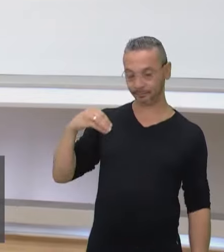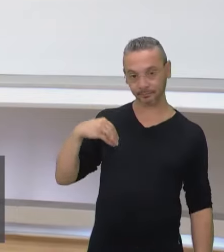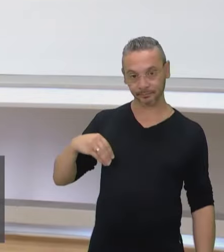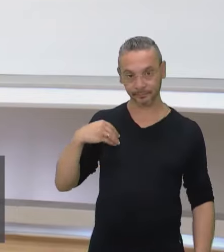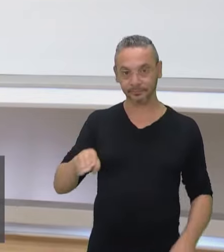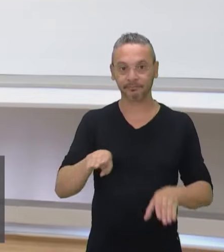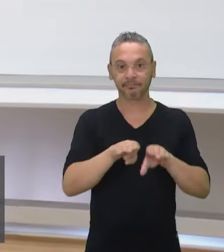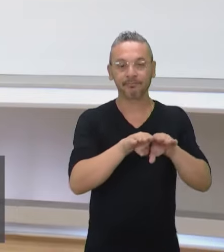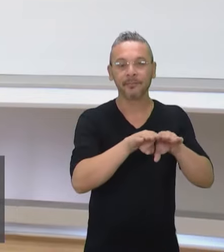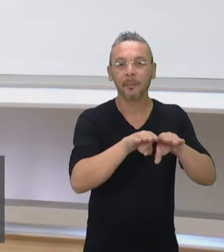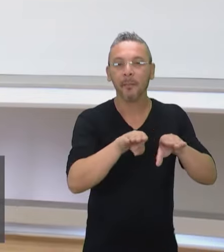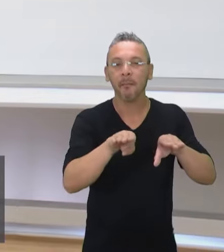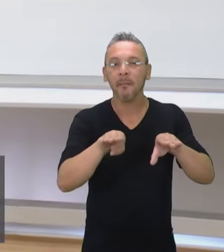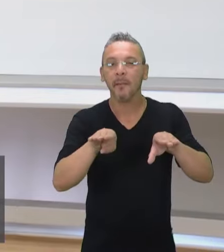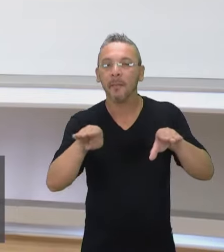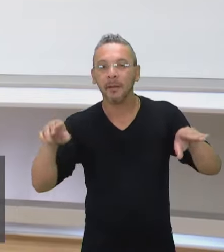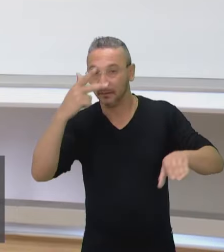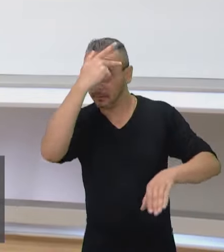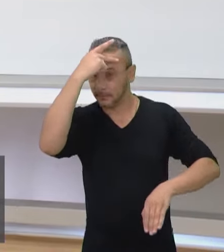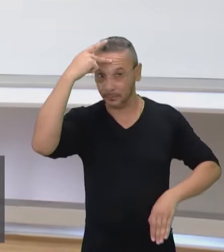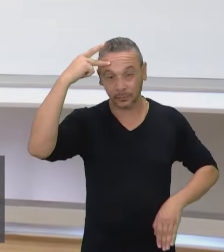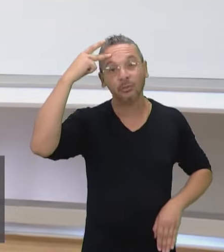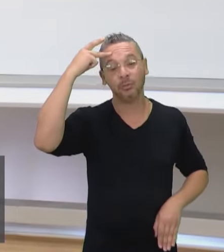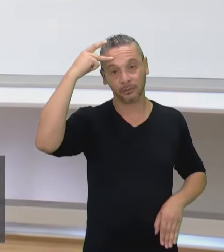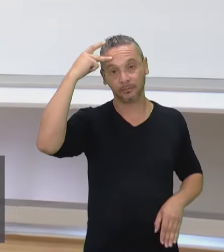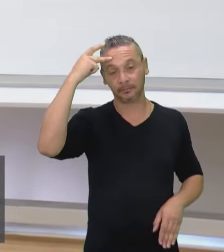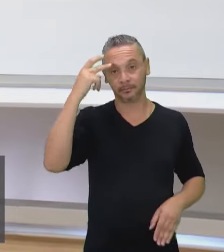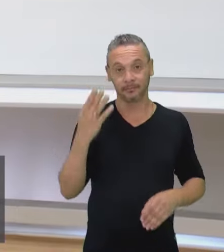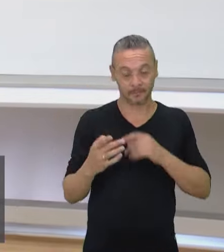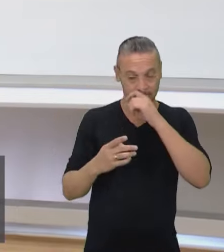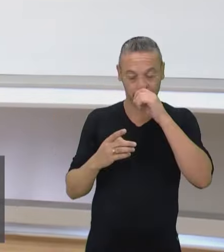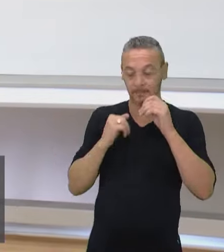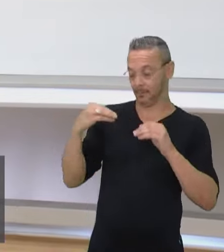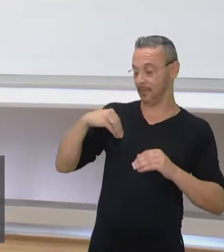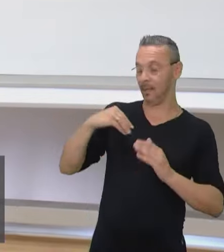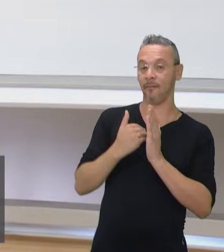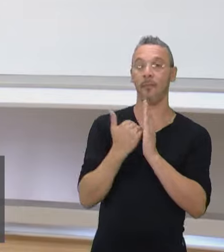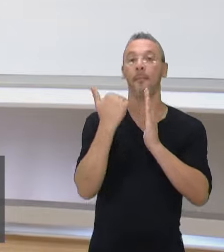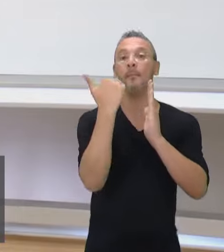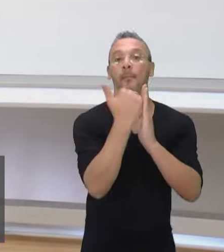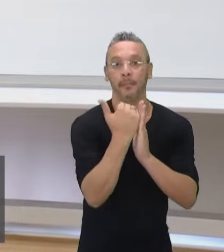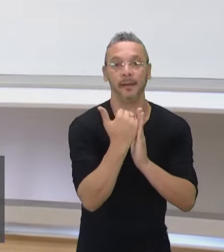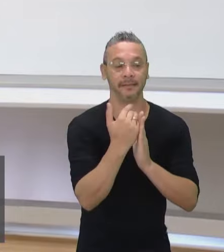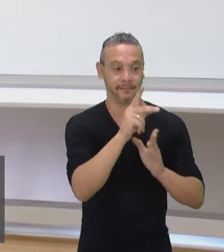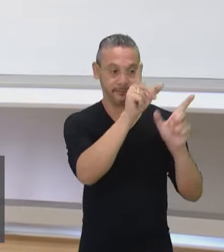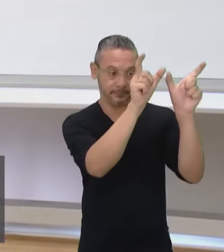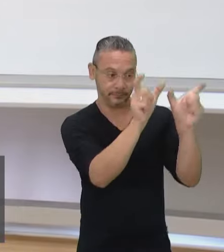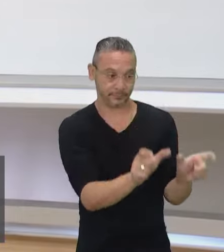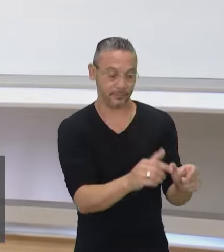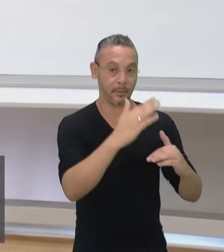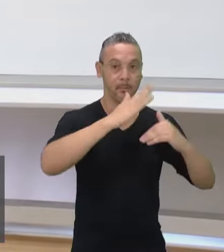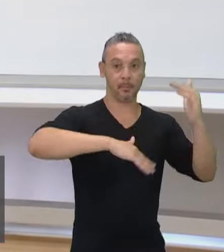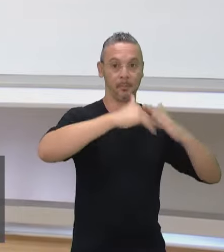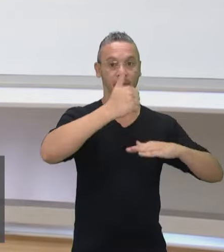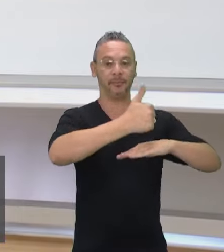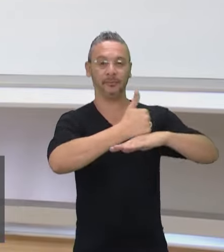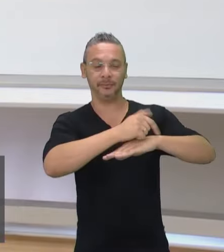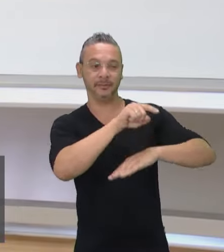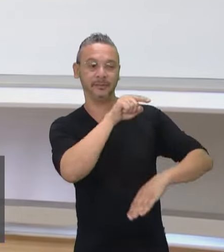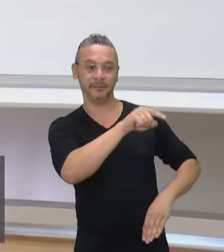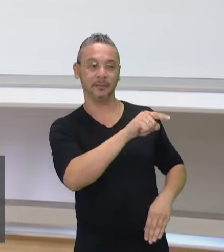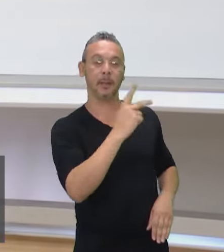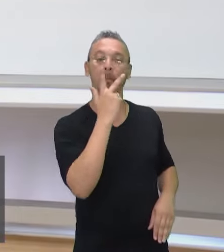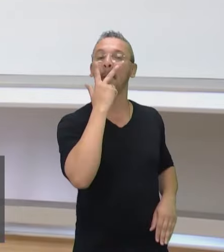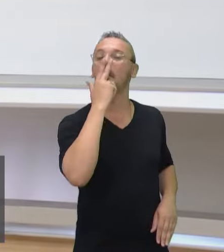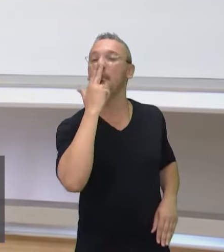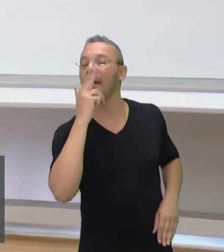são distribuídos de forma igual, né? Então, quer dizer, o maior salário de uma determinada profissão pode ser